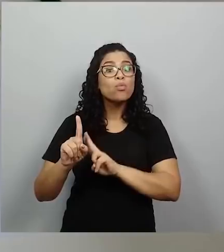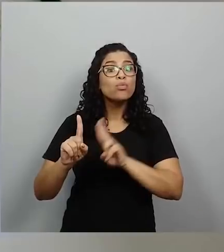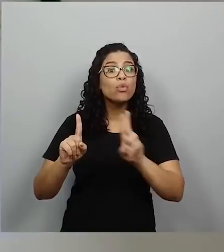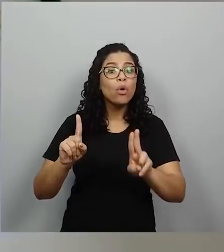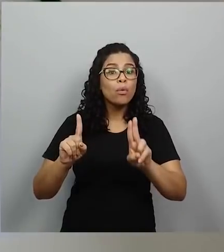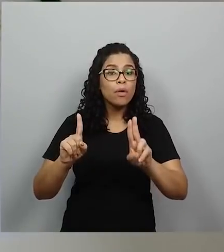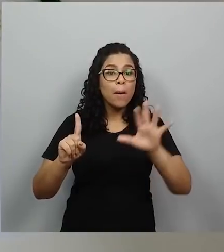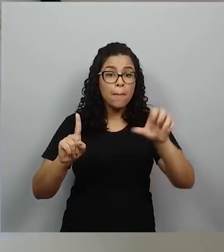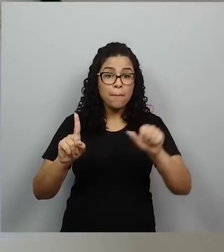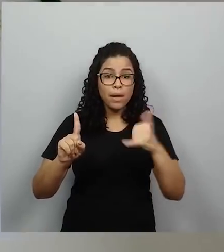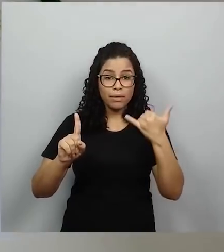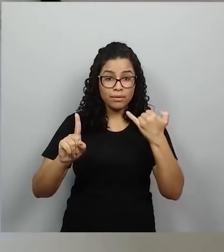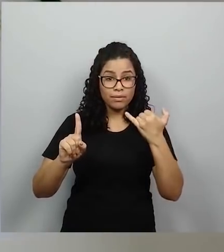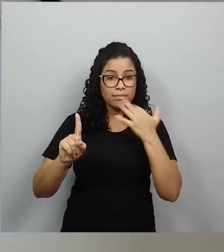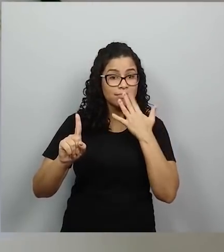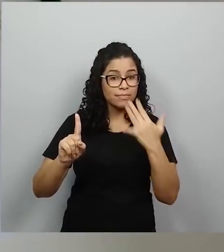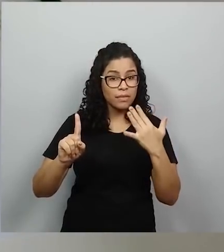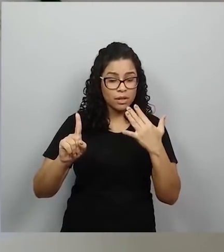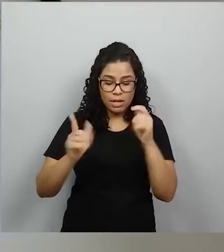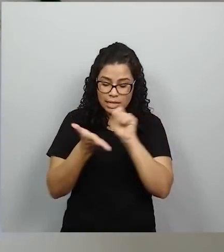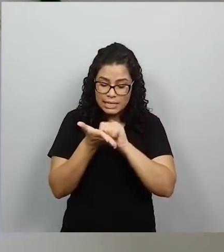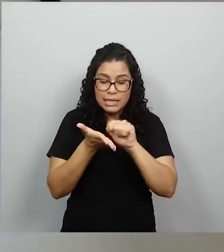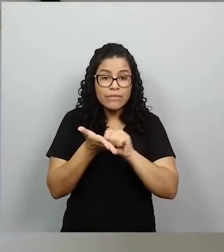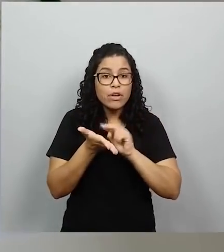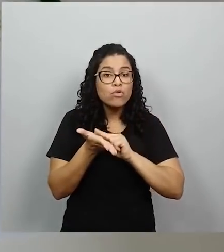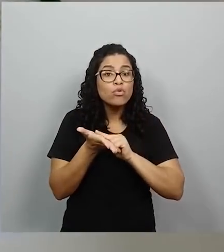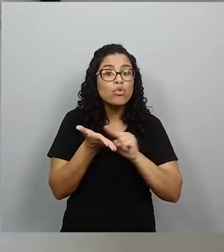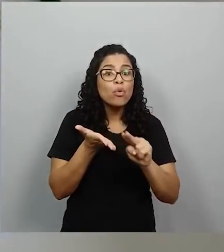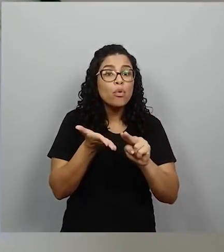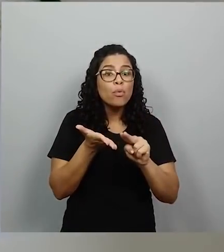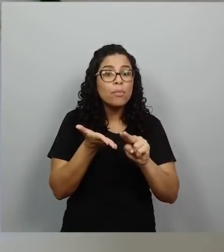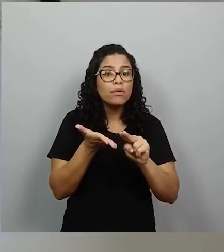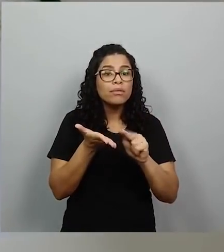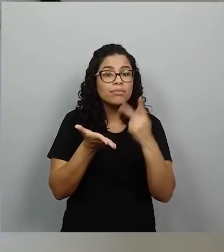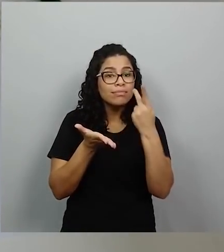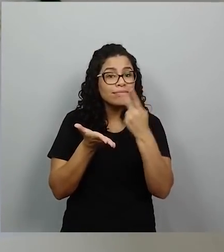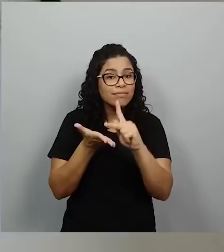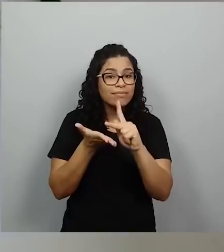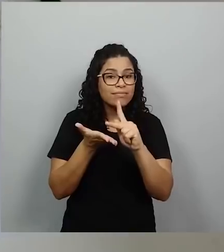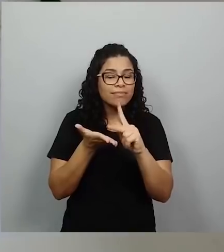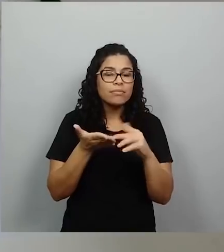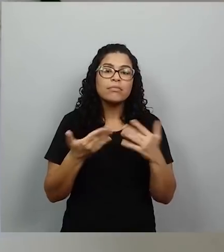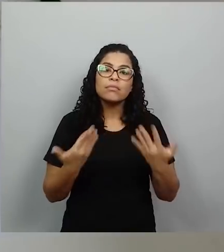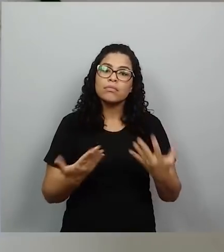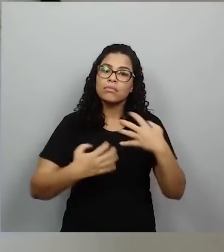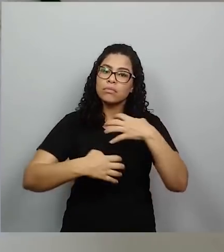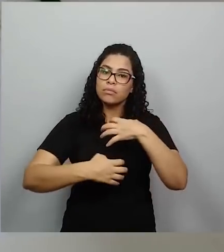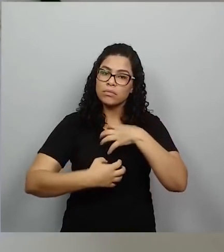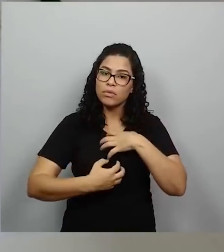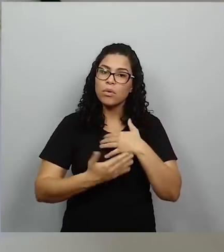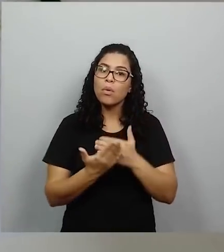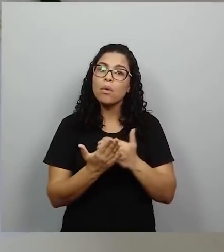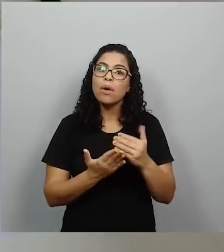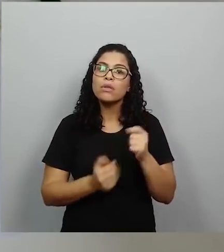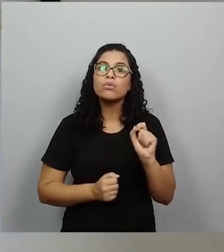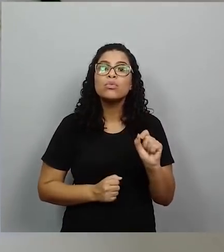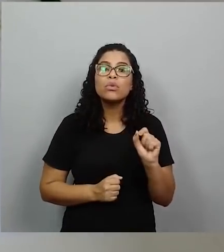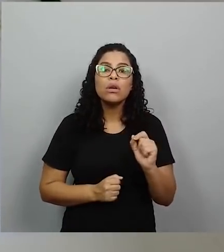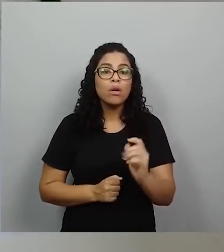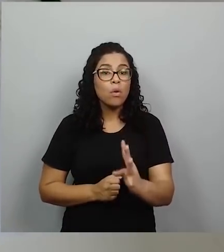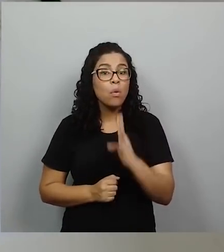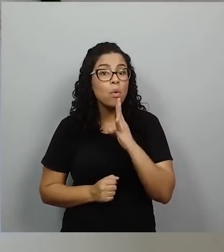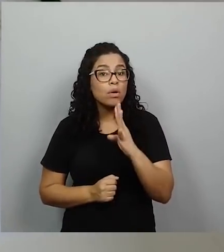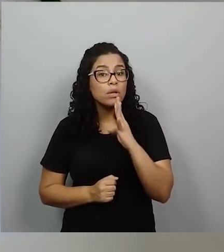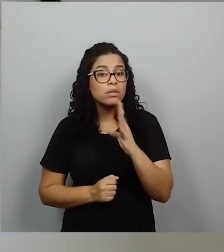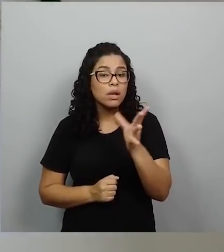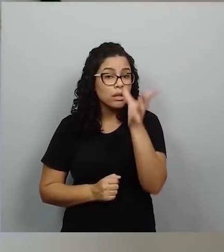planta. Nós vamos pegar a canetinha e escrever o nome dessa planta. Dessa forma, a gente começa a conhecer